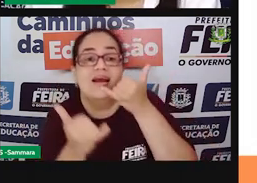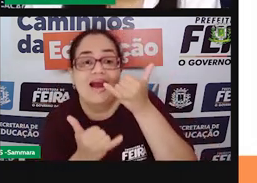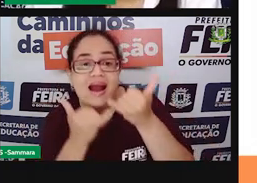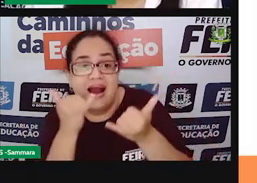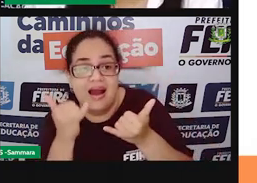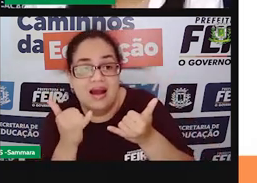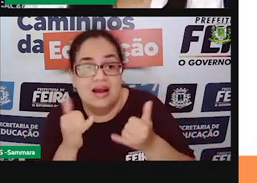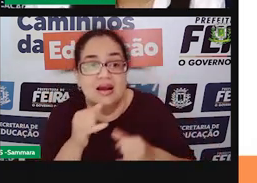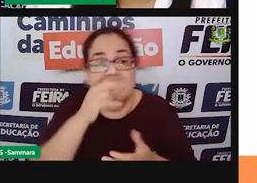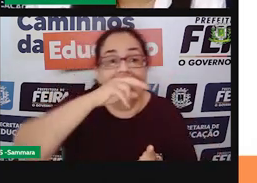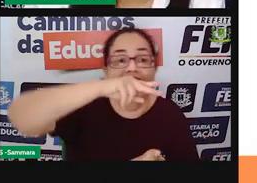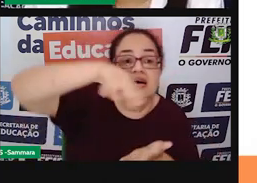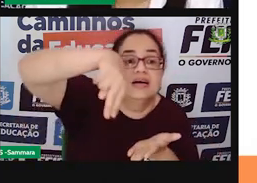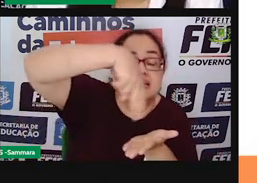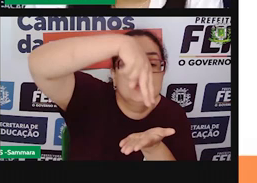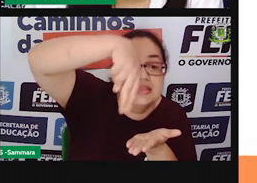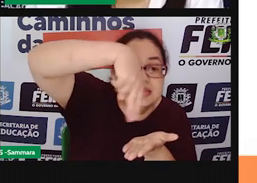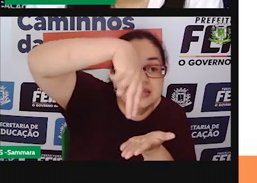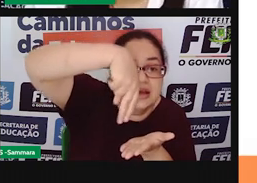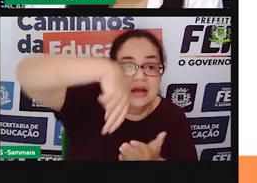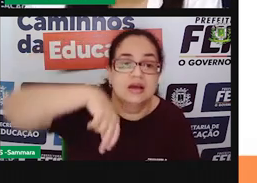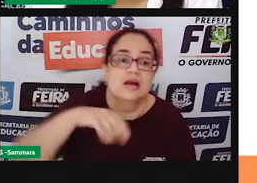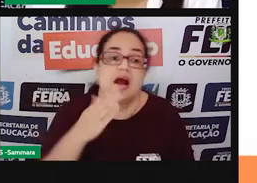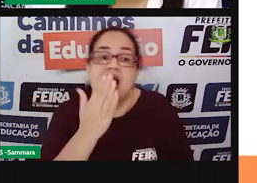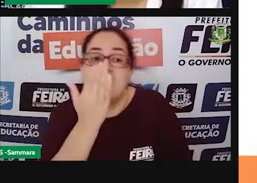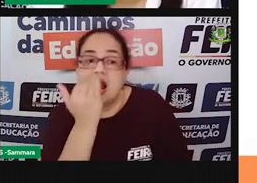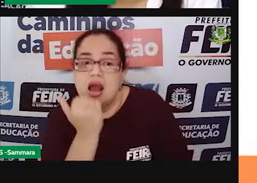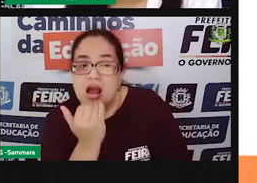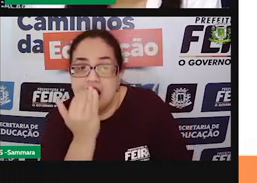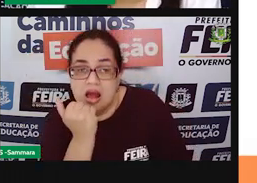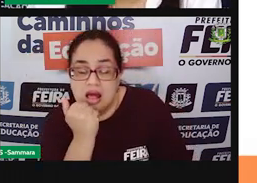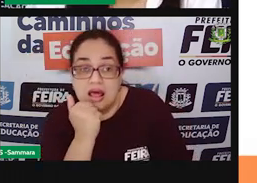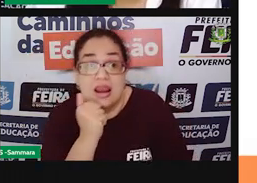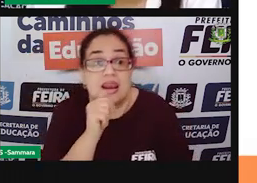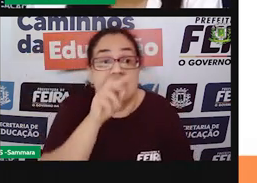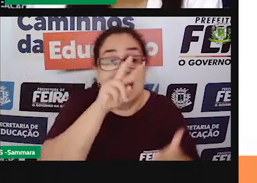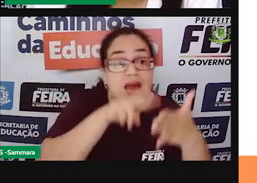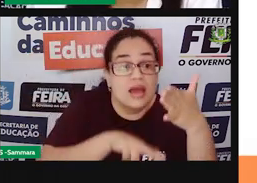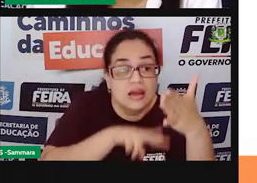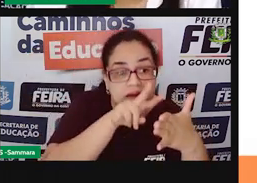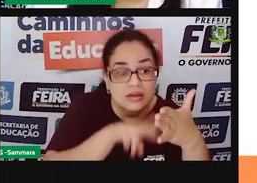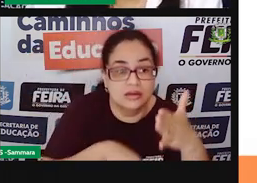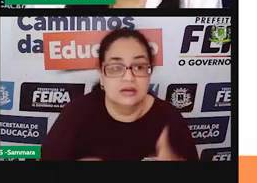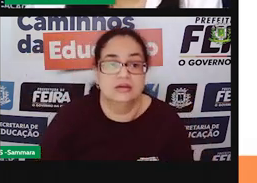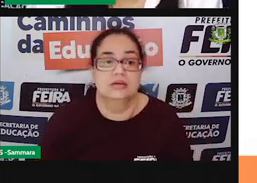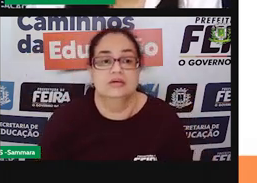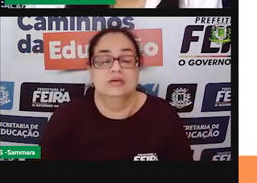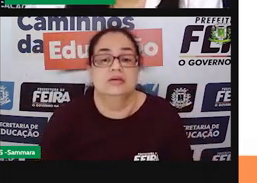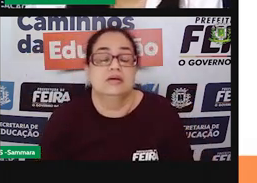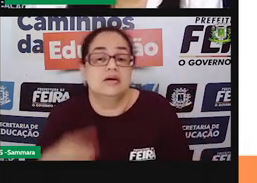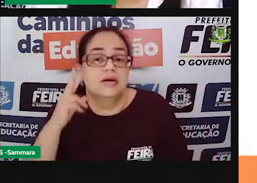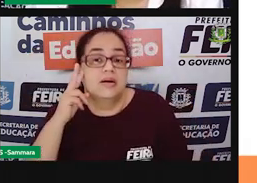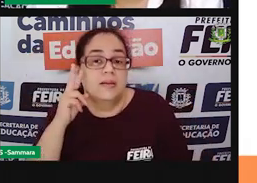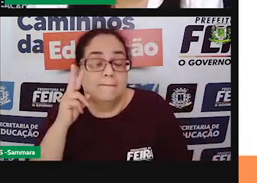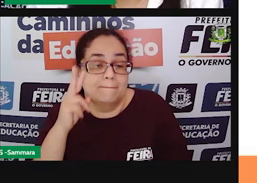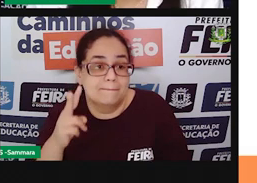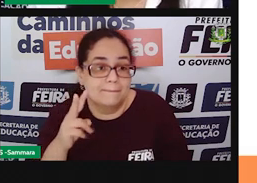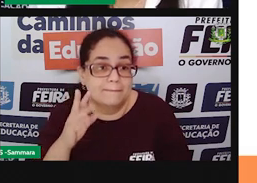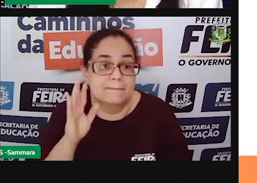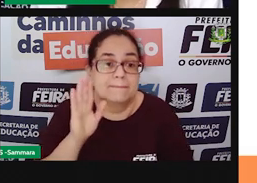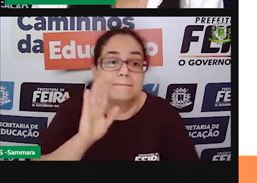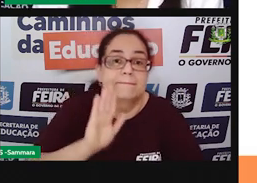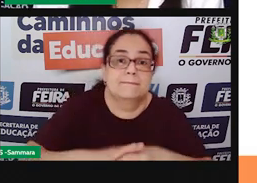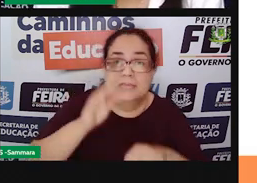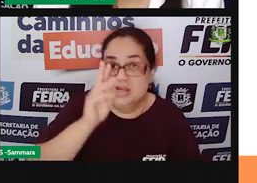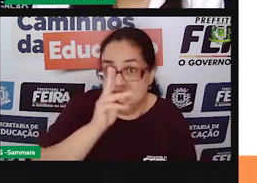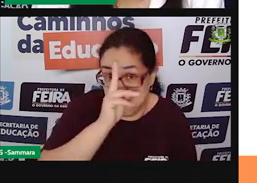brincaram, dançaram, comeram, leram. Então, a sílaba que a gente pronuncia